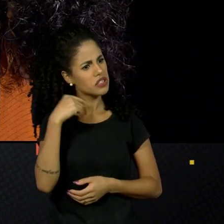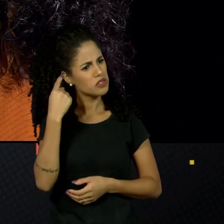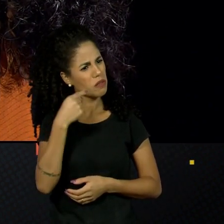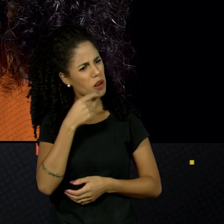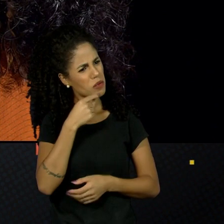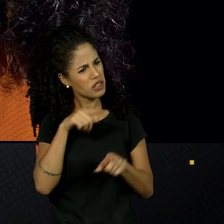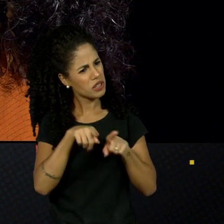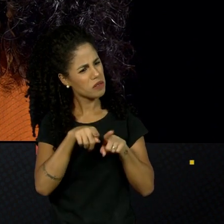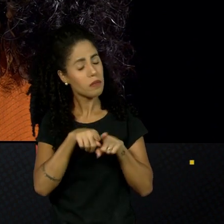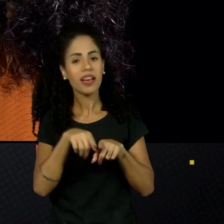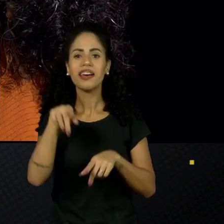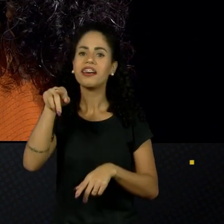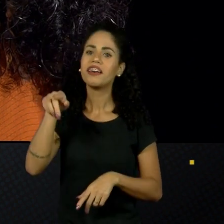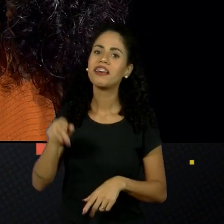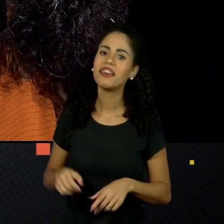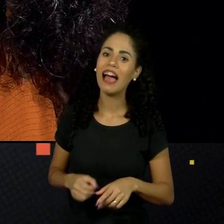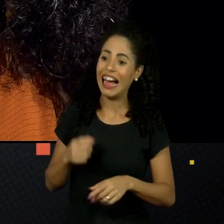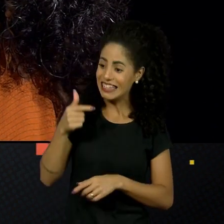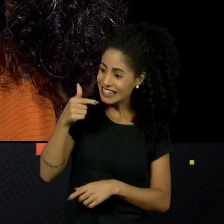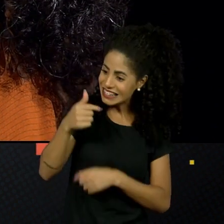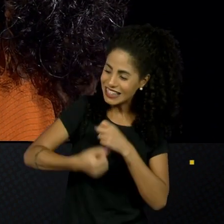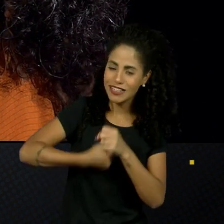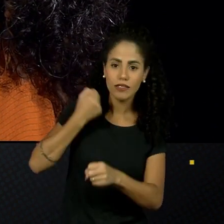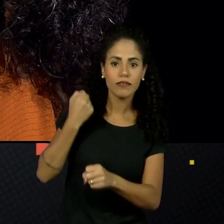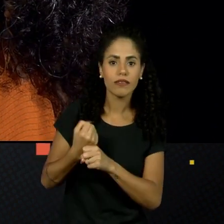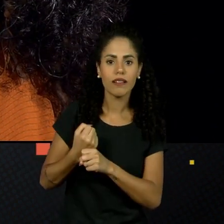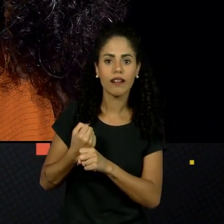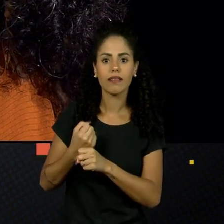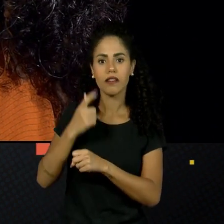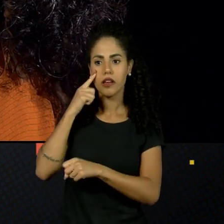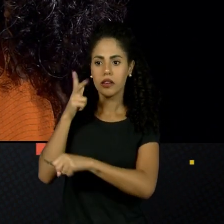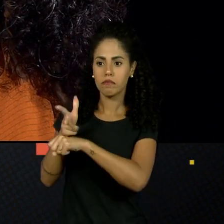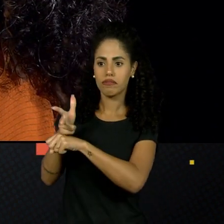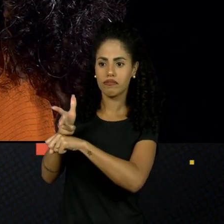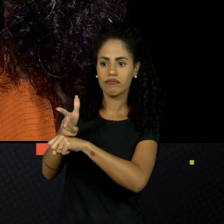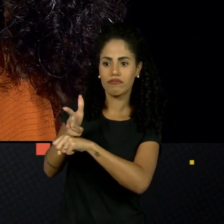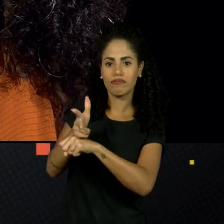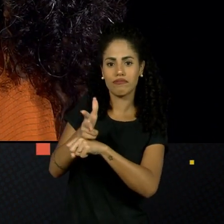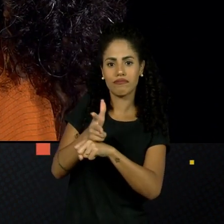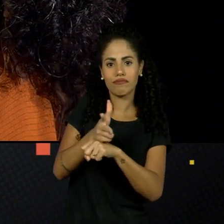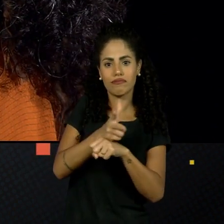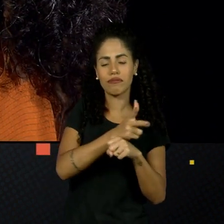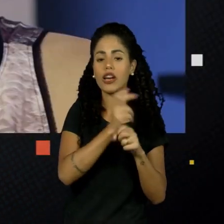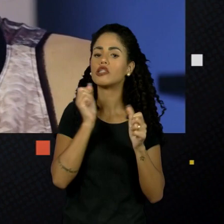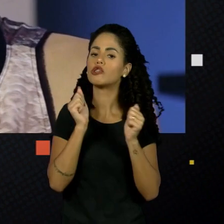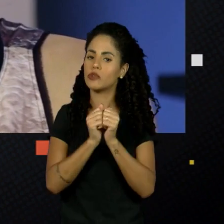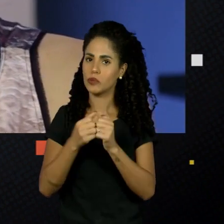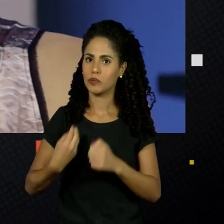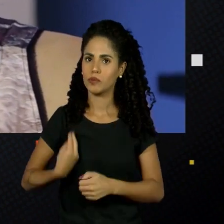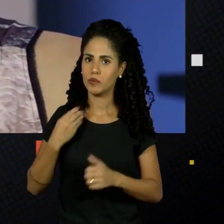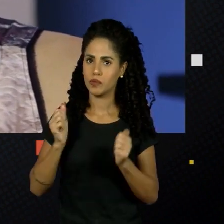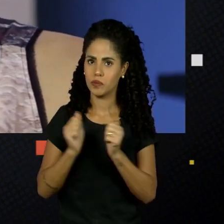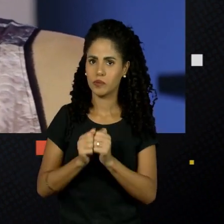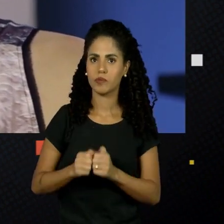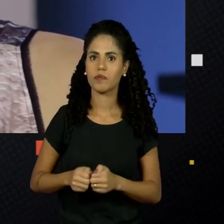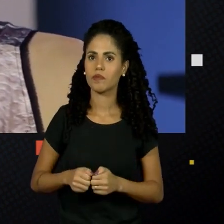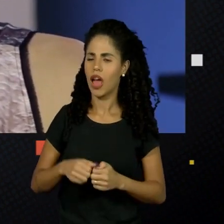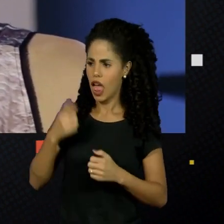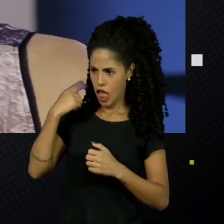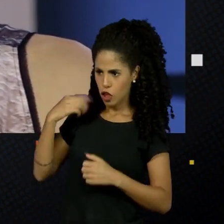aí eu fui vivendo, fui quase 7 anos, né, filmando Badi, convivendo com ela. Vê se eu tô